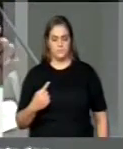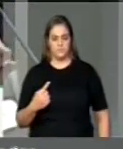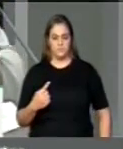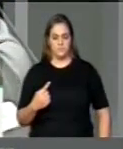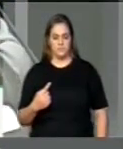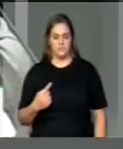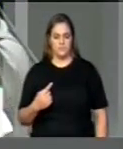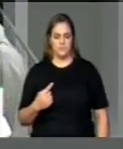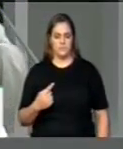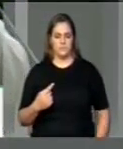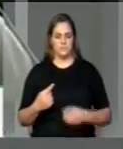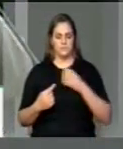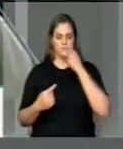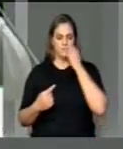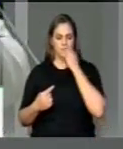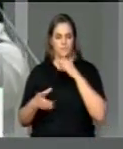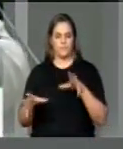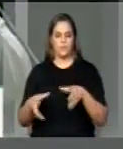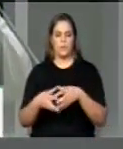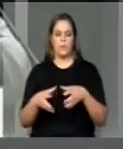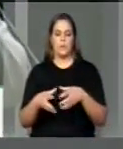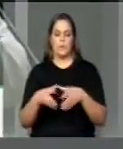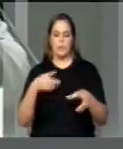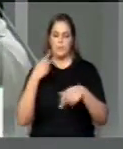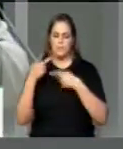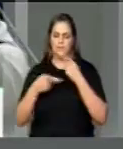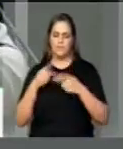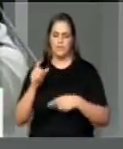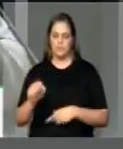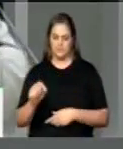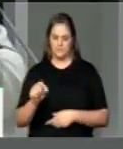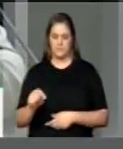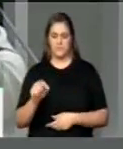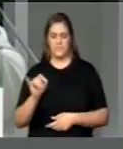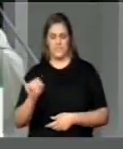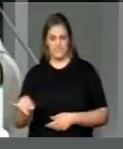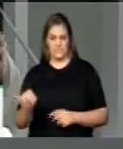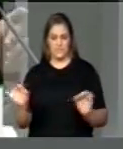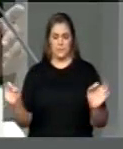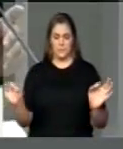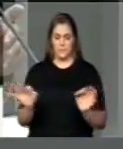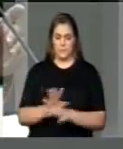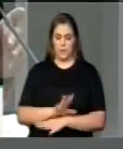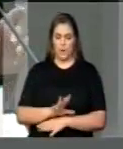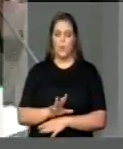tem dito que quando estiver para ser apreciado aqui no plenário